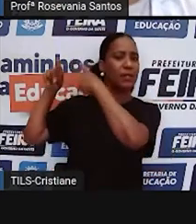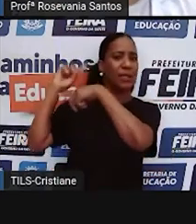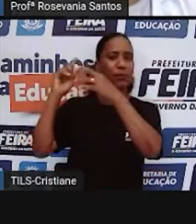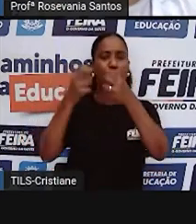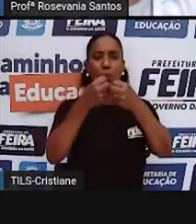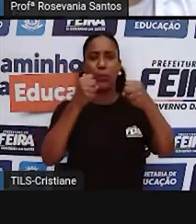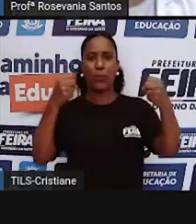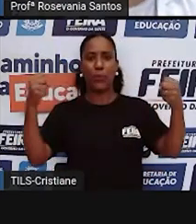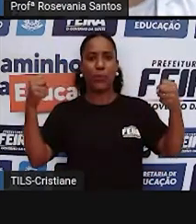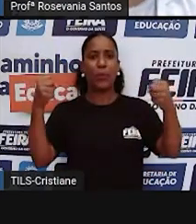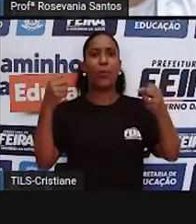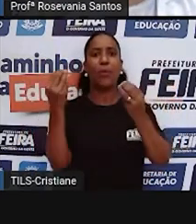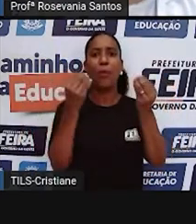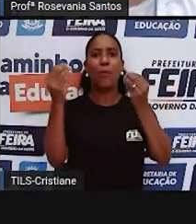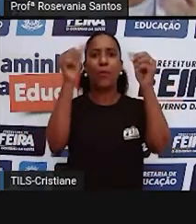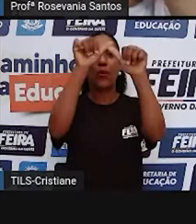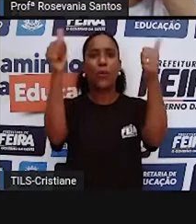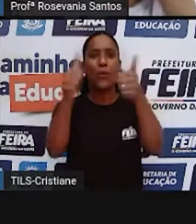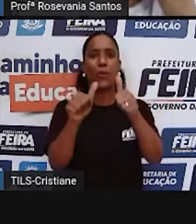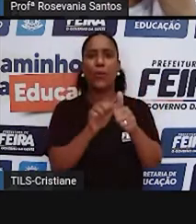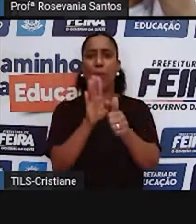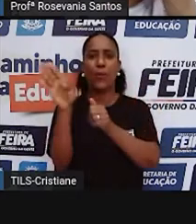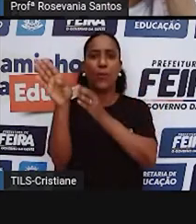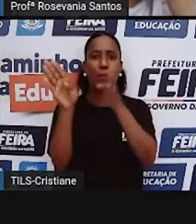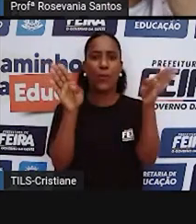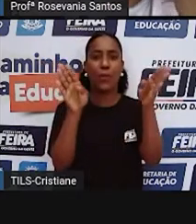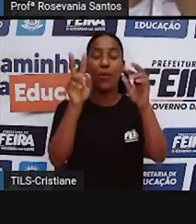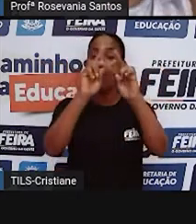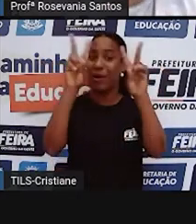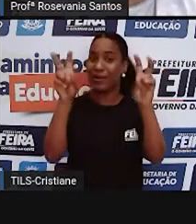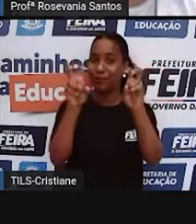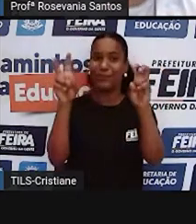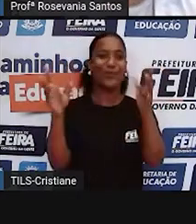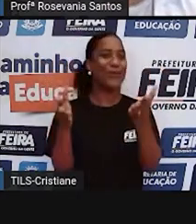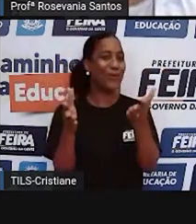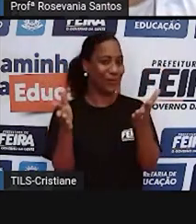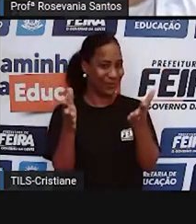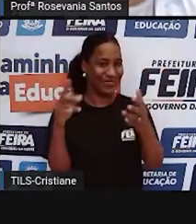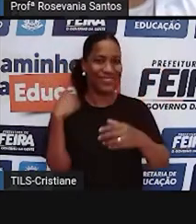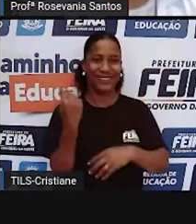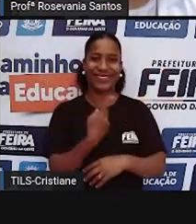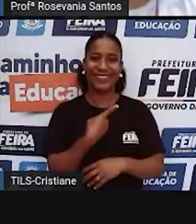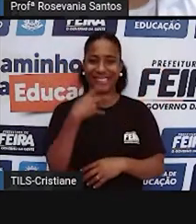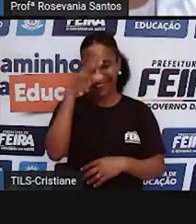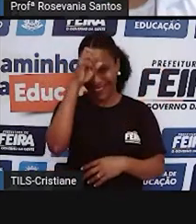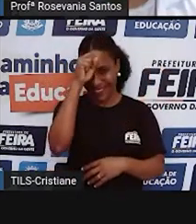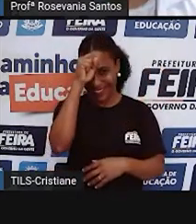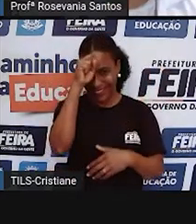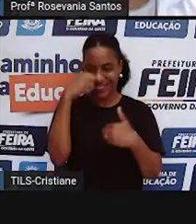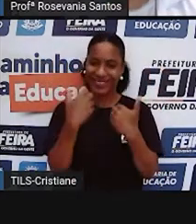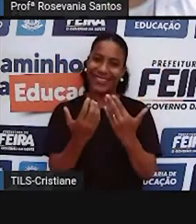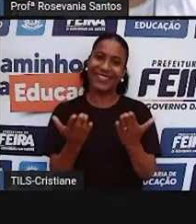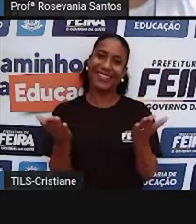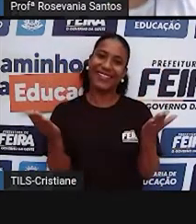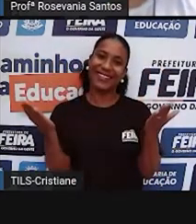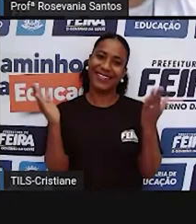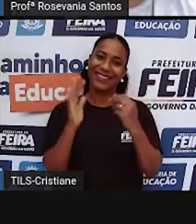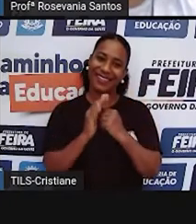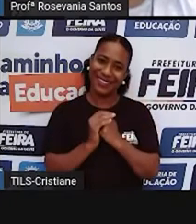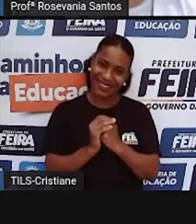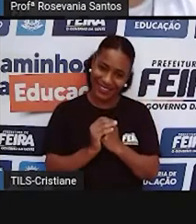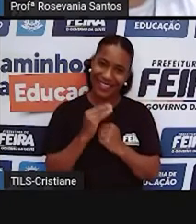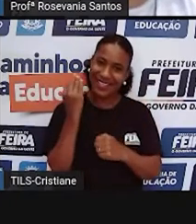eram os elementos, né, que tinham neles. Esse é o assunto da nossa aula de hoje. E eu espero que vocês, né, como eu já disse antes,